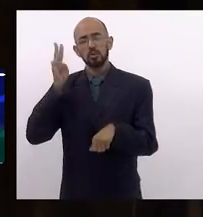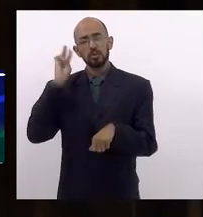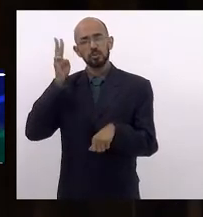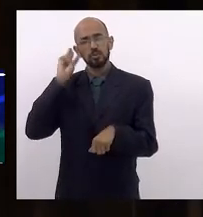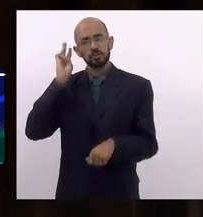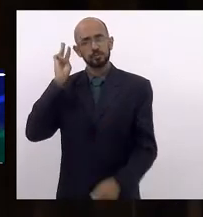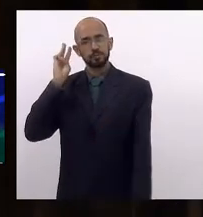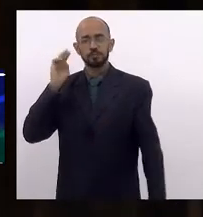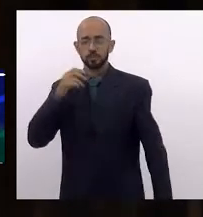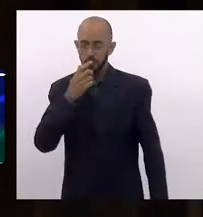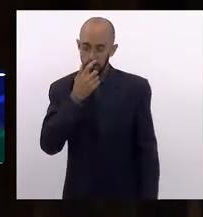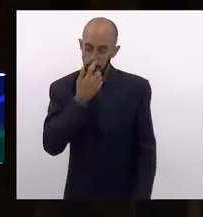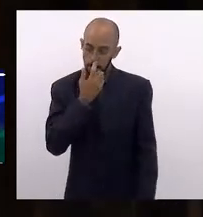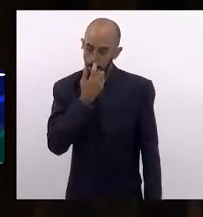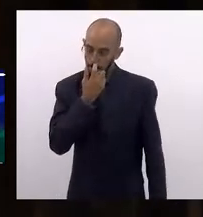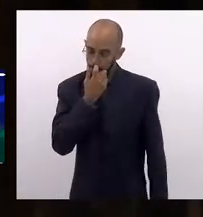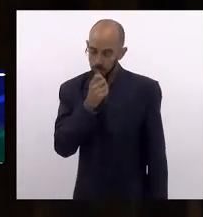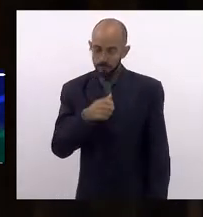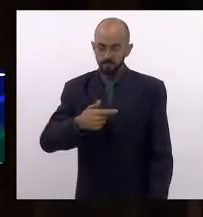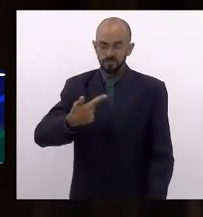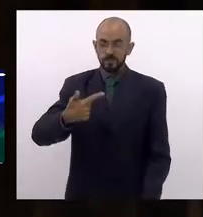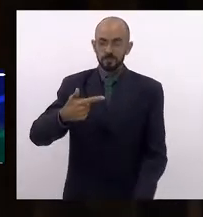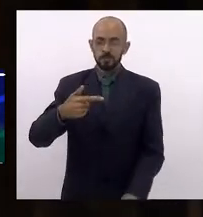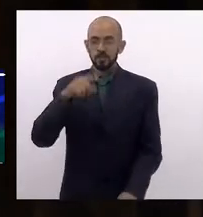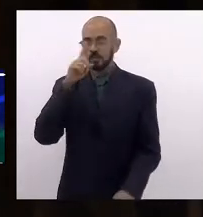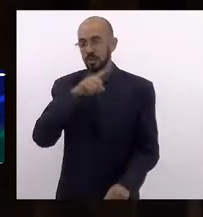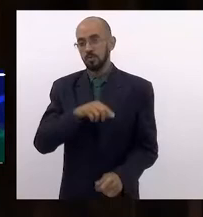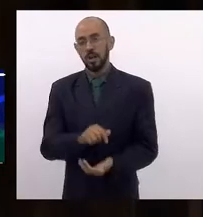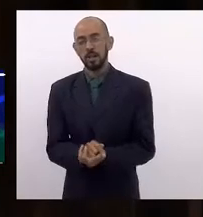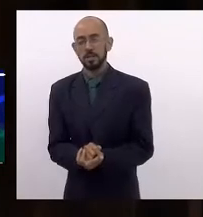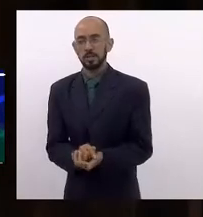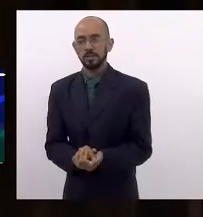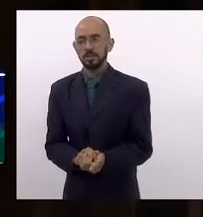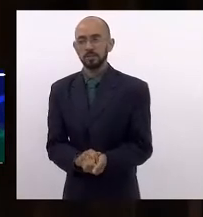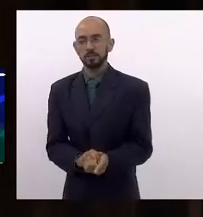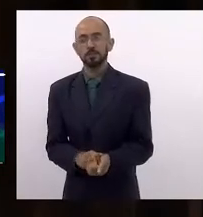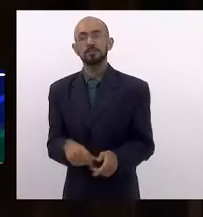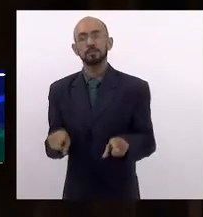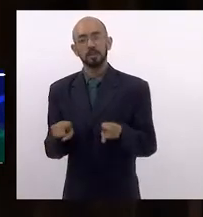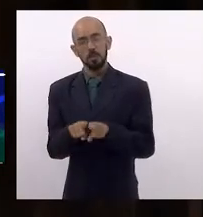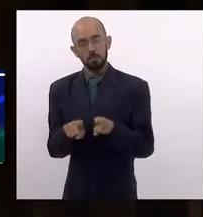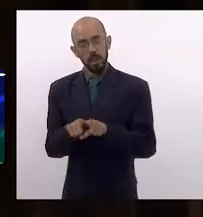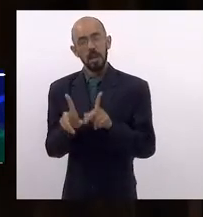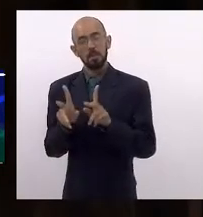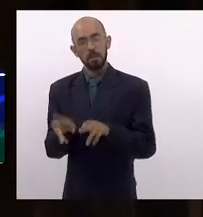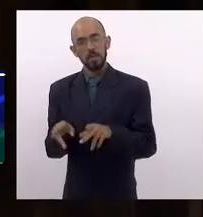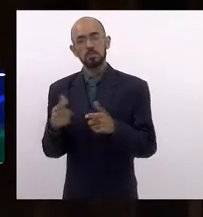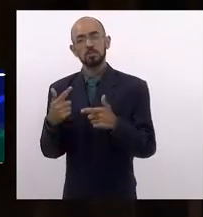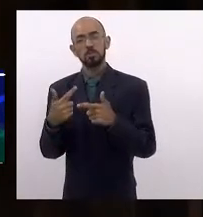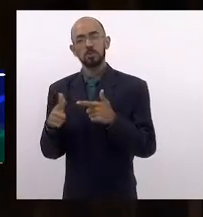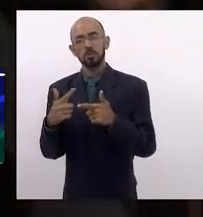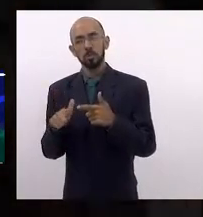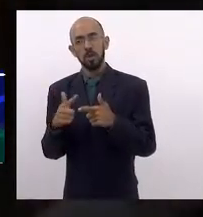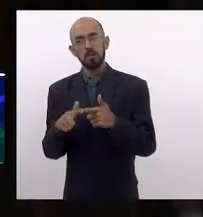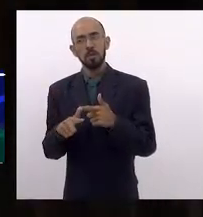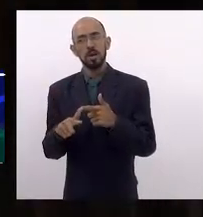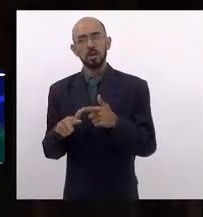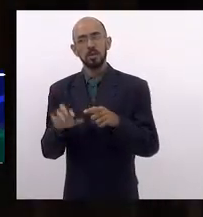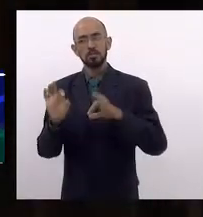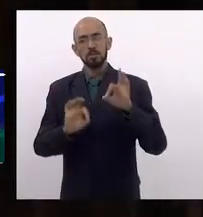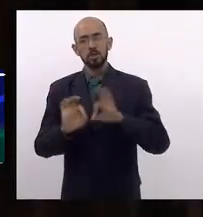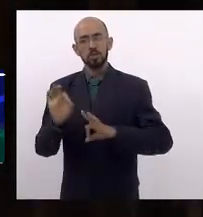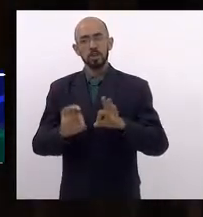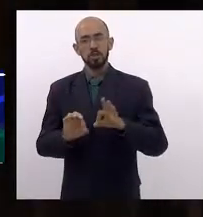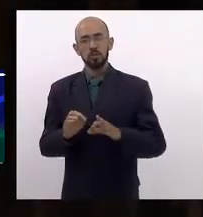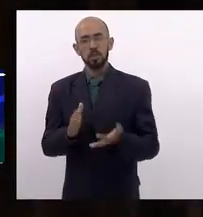ex-governador Vilson a segunda irregularidade e essa mesma questão esse projeto foi aprovado